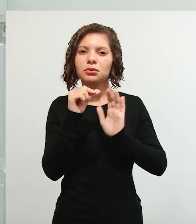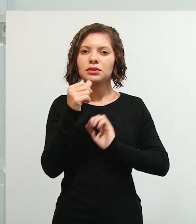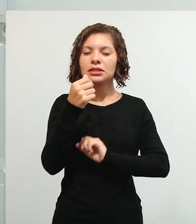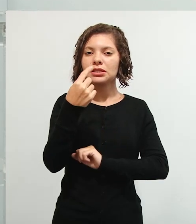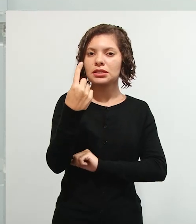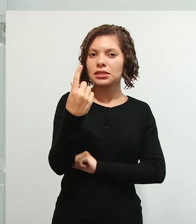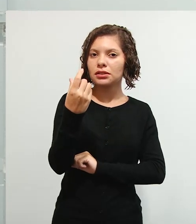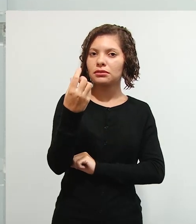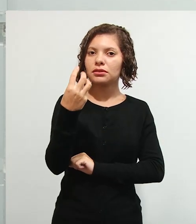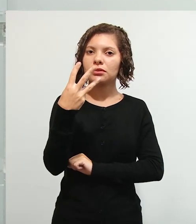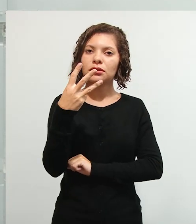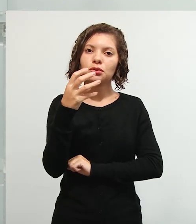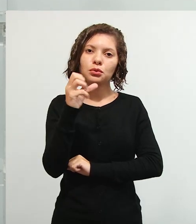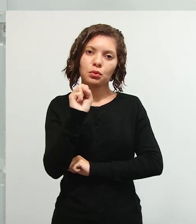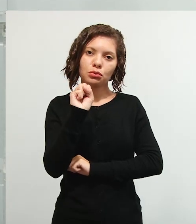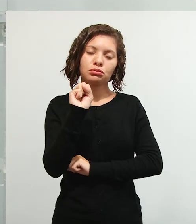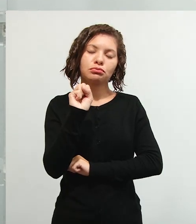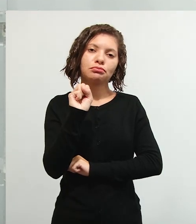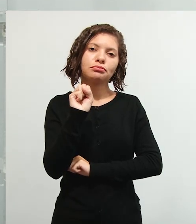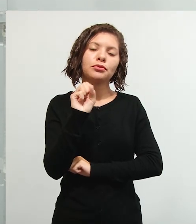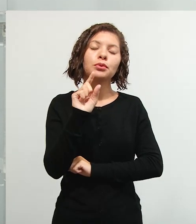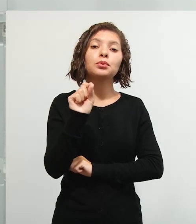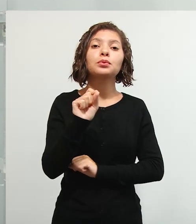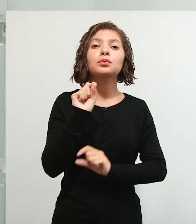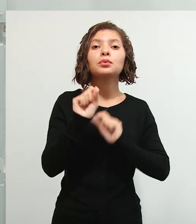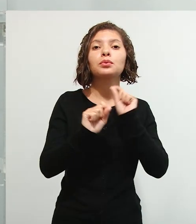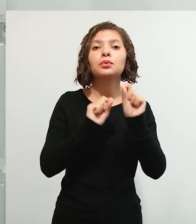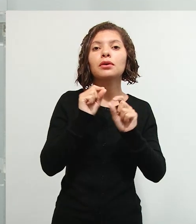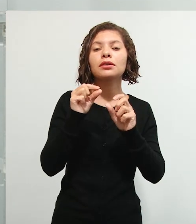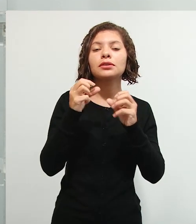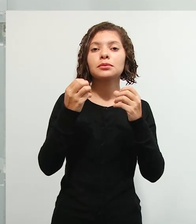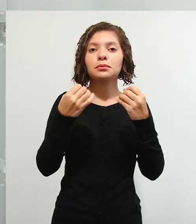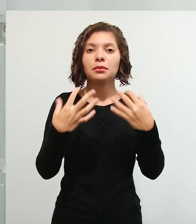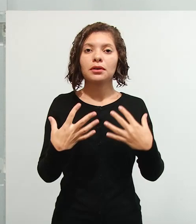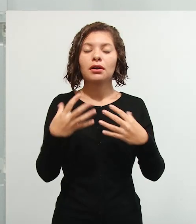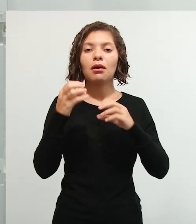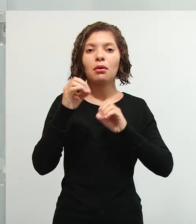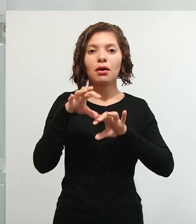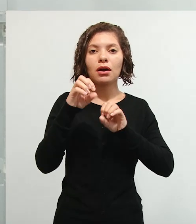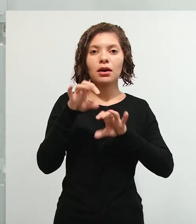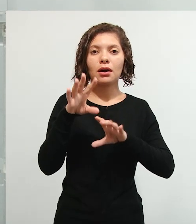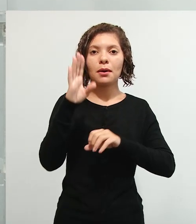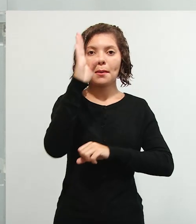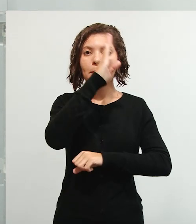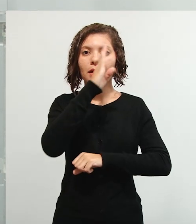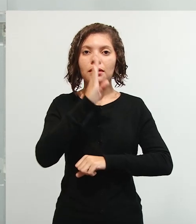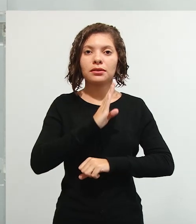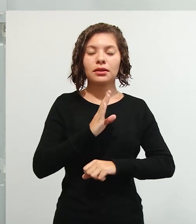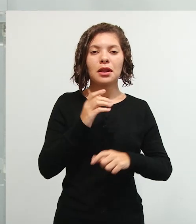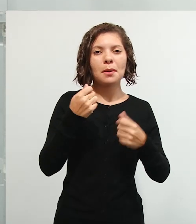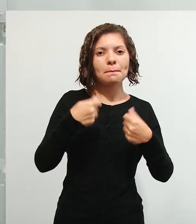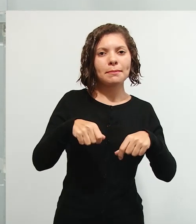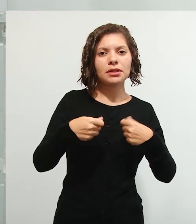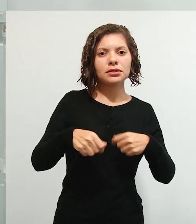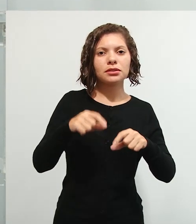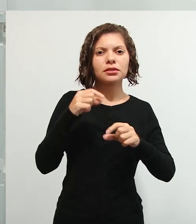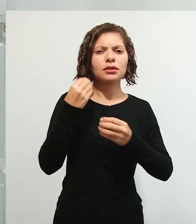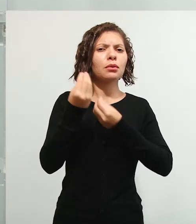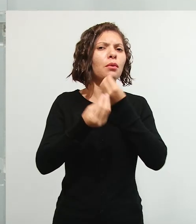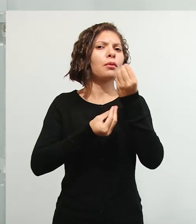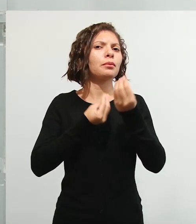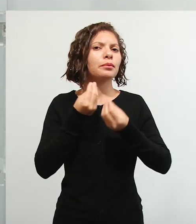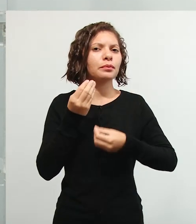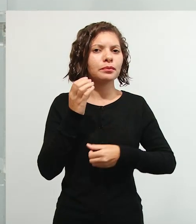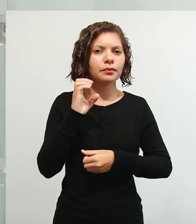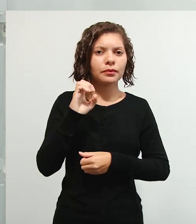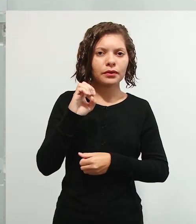aí, por gentileza, há a preconização de que a educação brasileira tem que ser eugênica. E